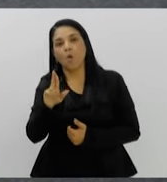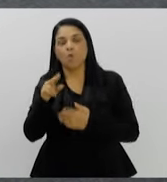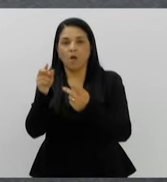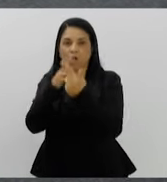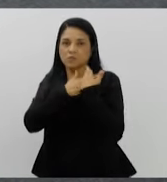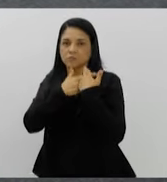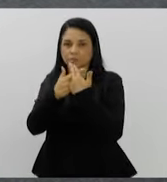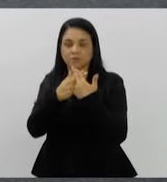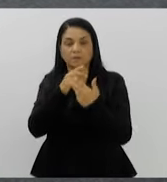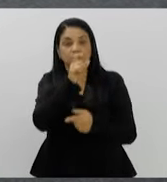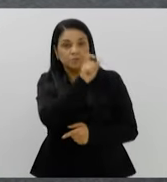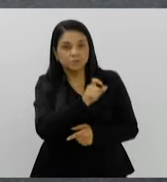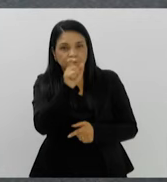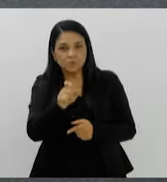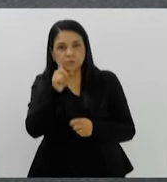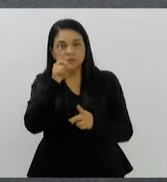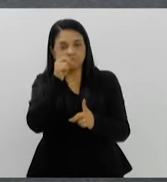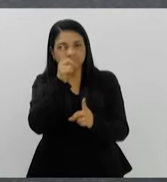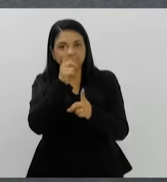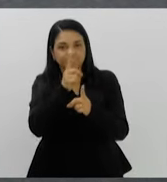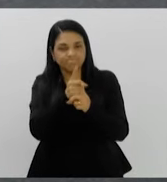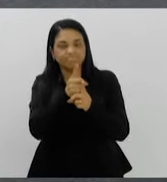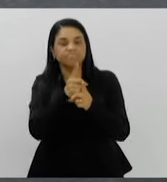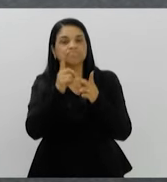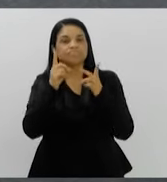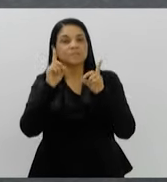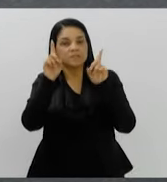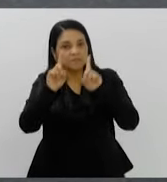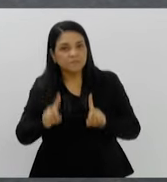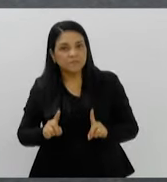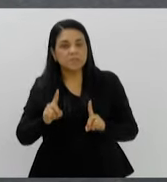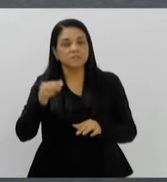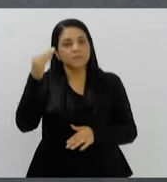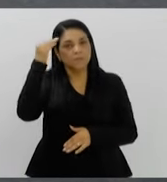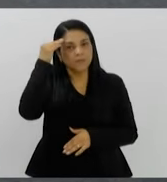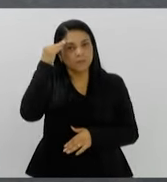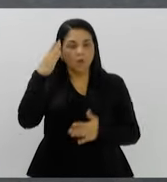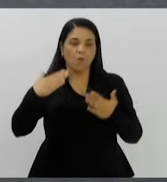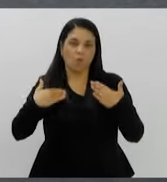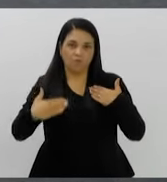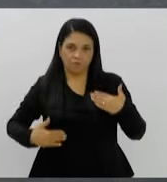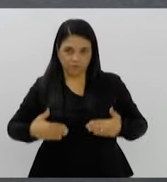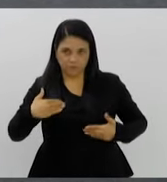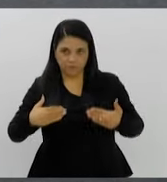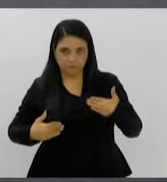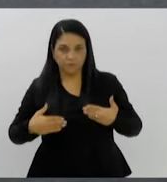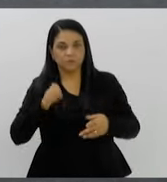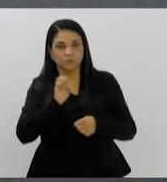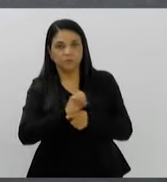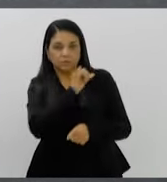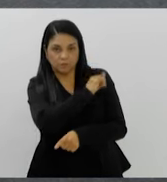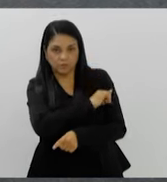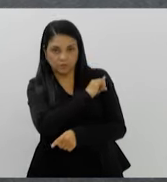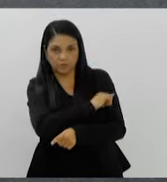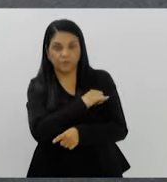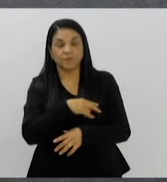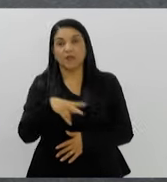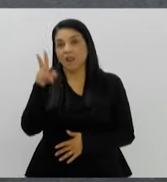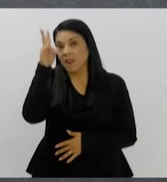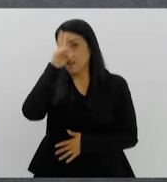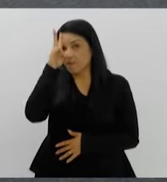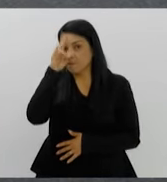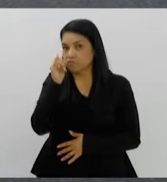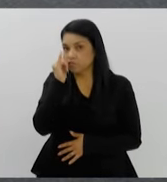diagnosticada com deficiência mental intelectual física no âmbito do Estado do Rio de Janeiro Lembrando aqui né que a gente vem